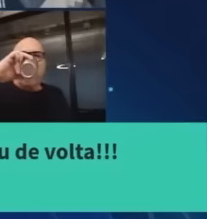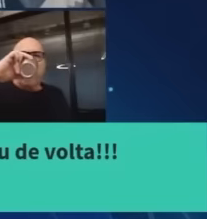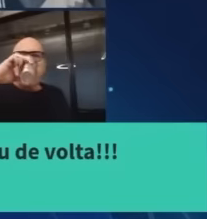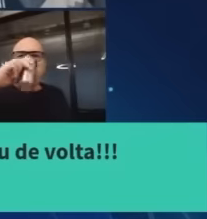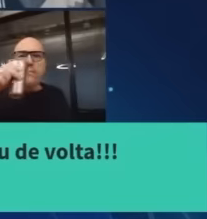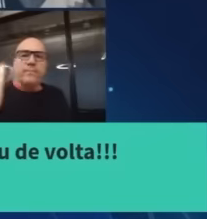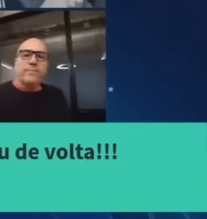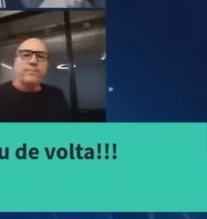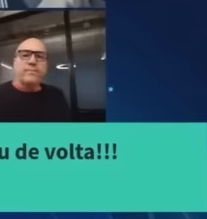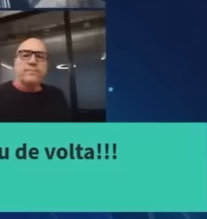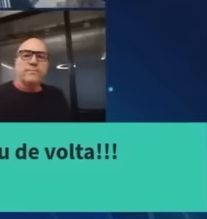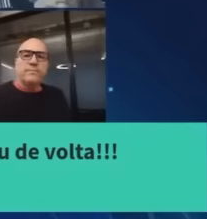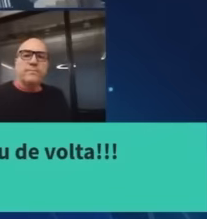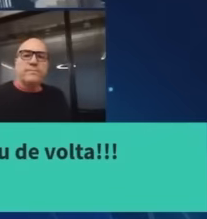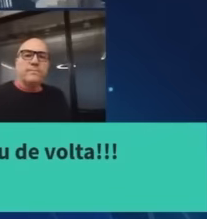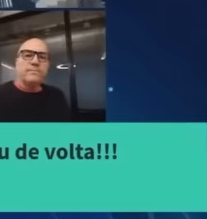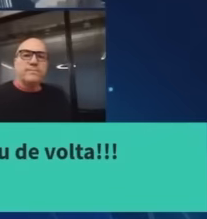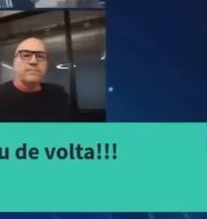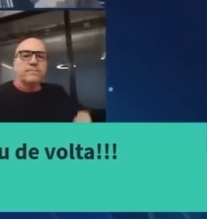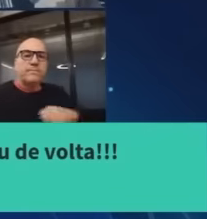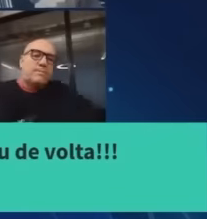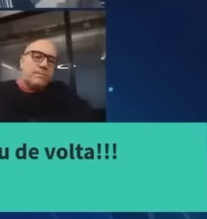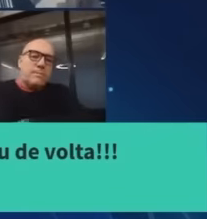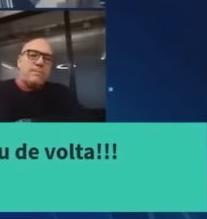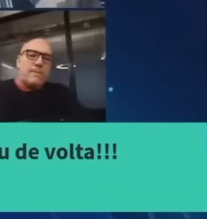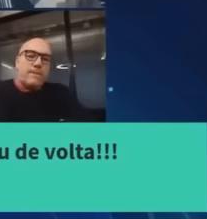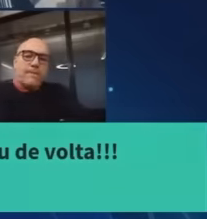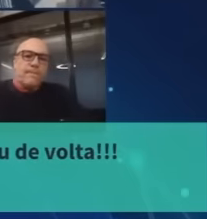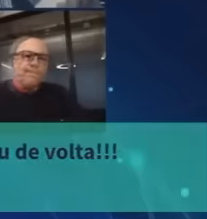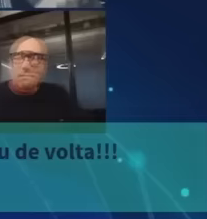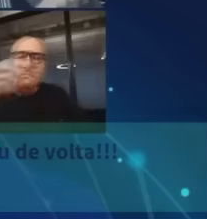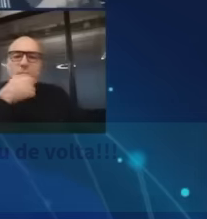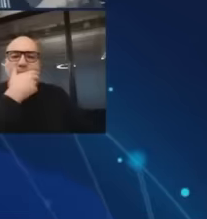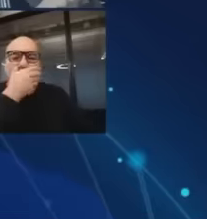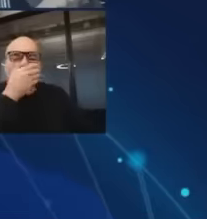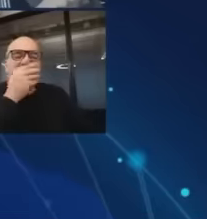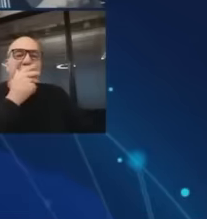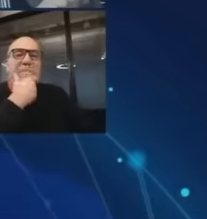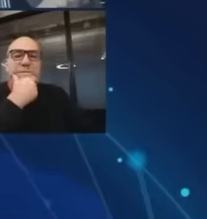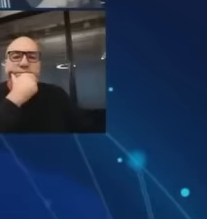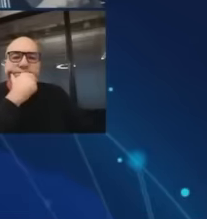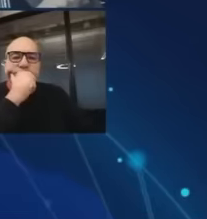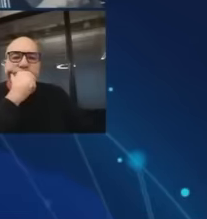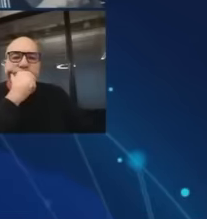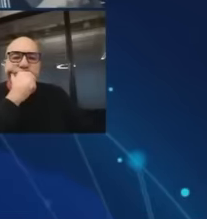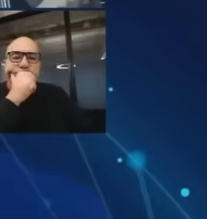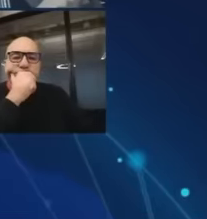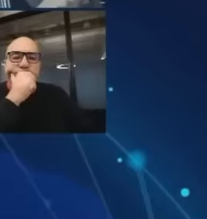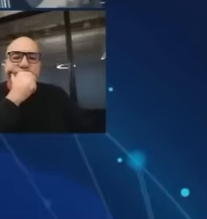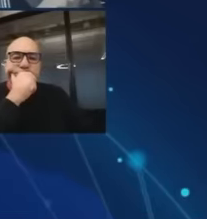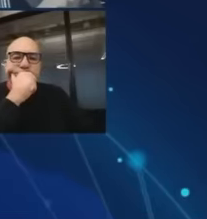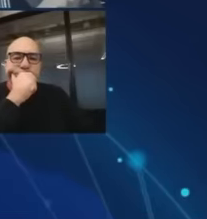como grande nome dos países em desenvolvimento, dos países pobres. O que eu achei incrível foi a intimidade com o Macron, né?